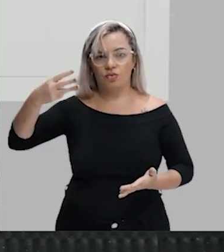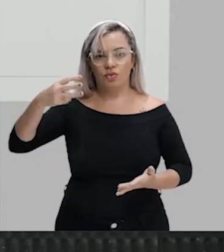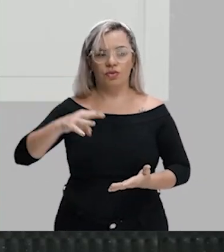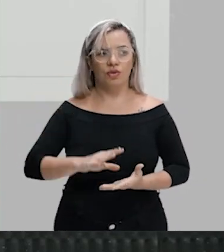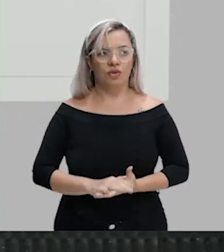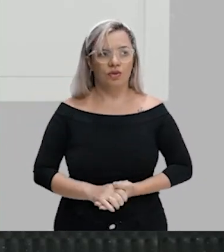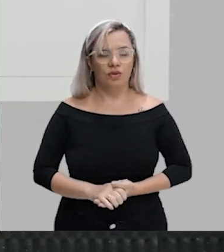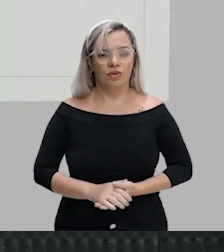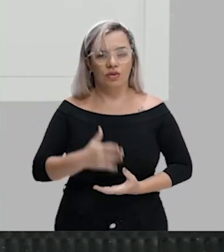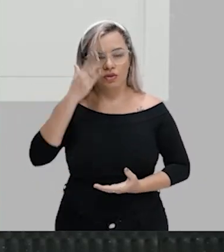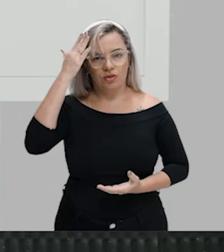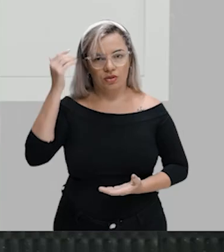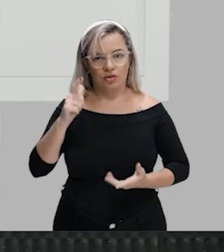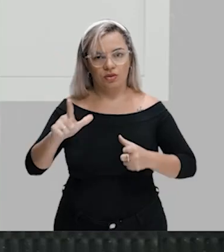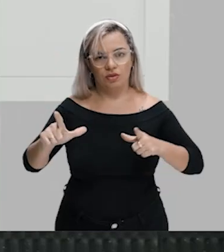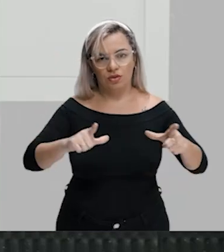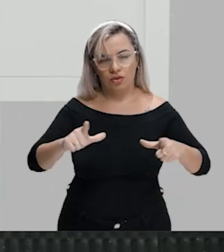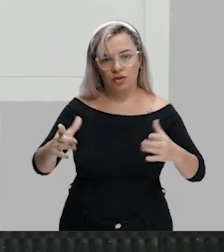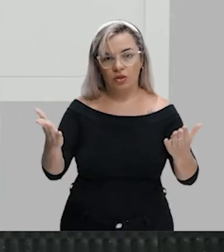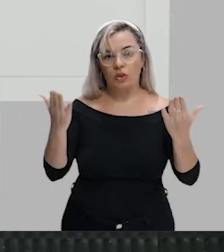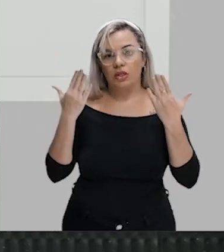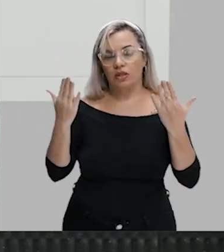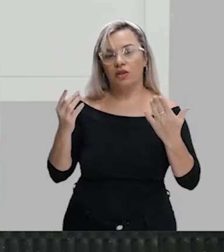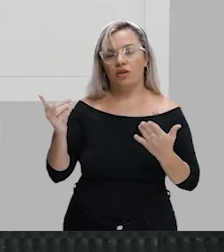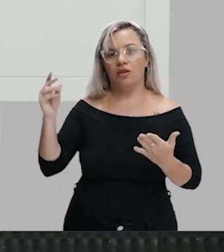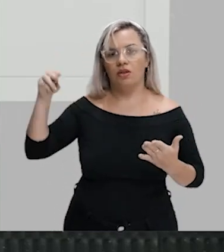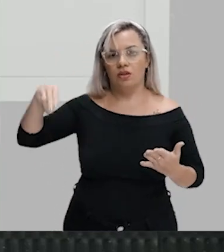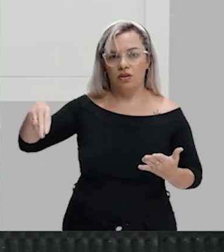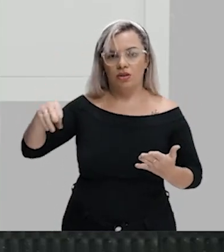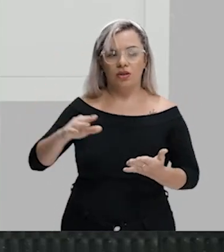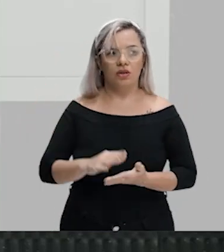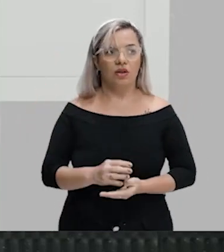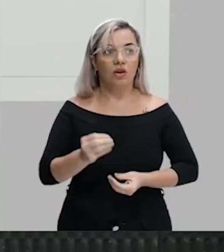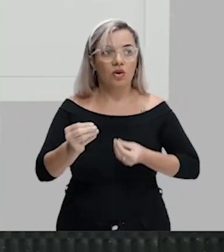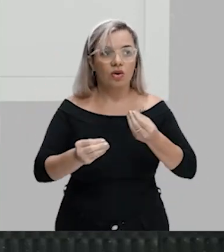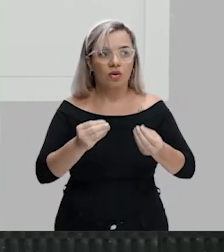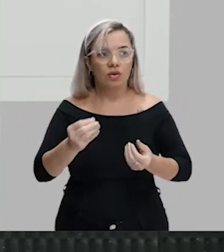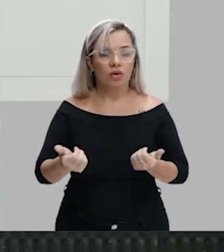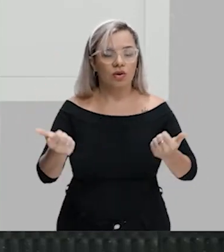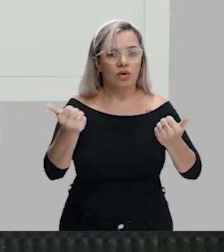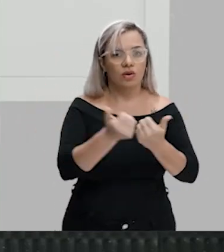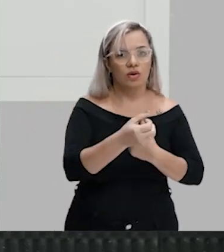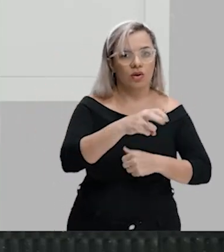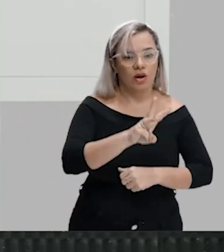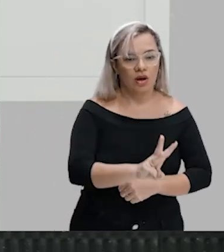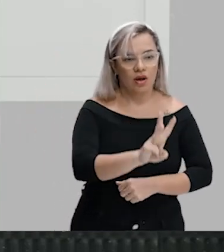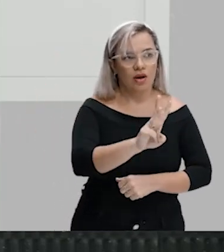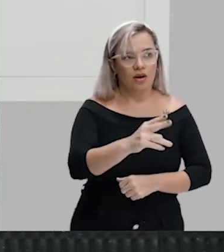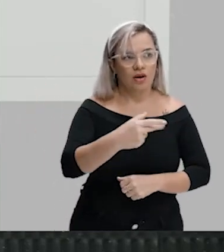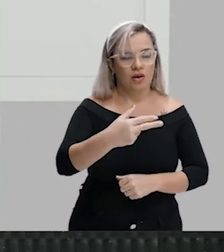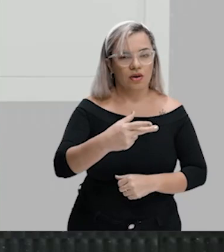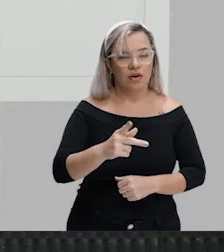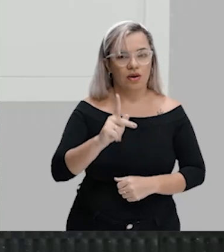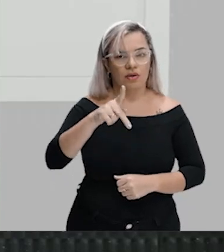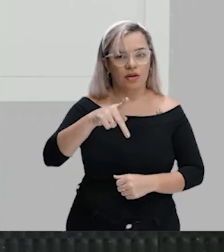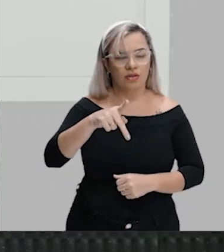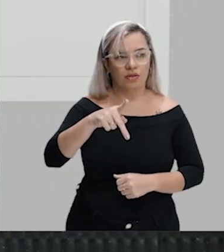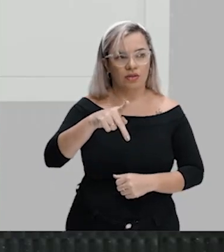trabalho termodinâmico ele é pressão vezes a variação no seu